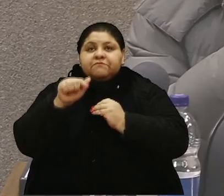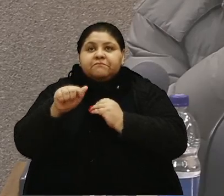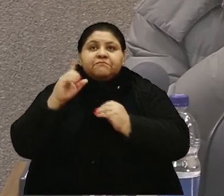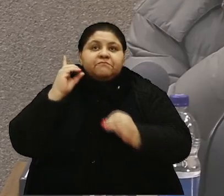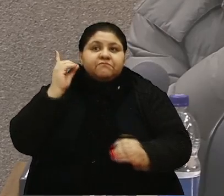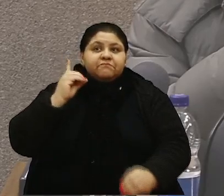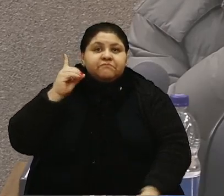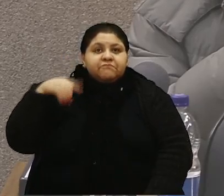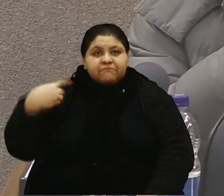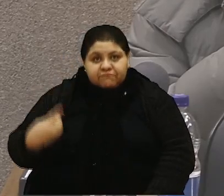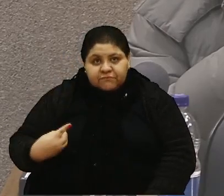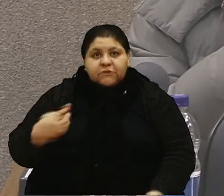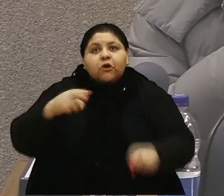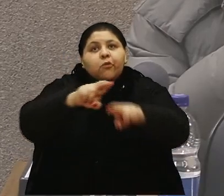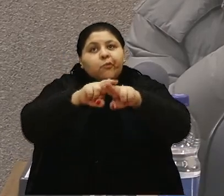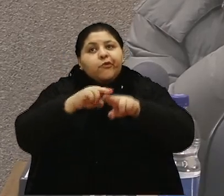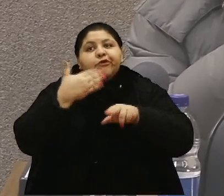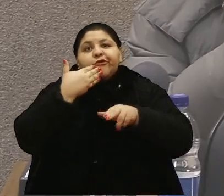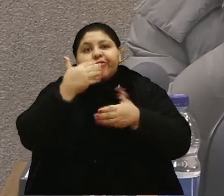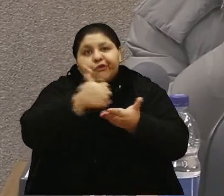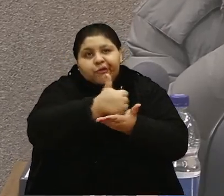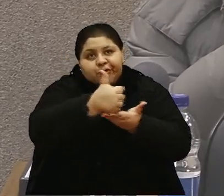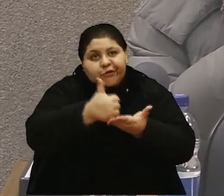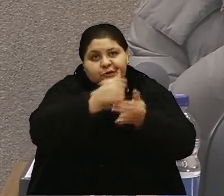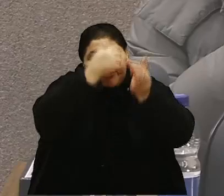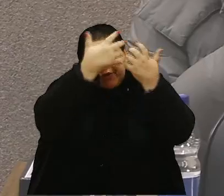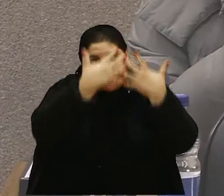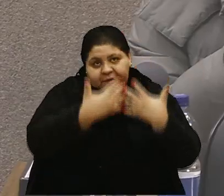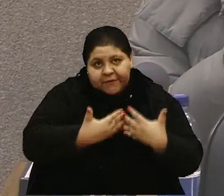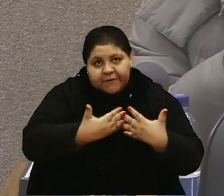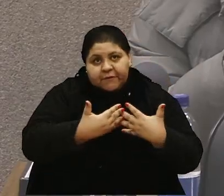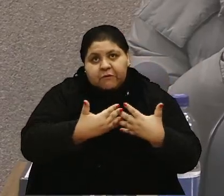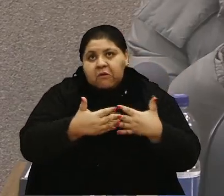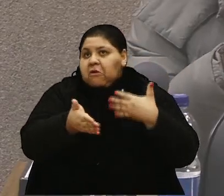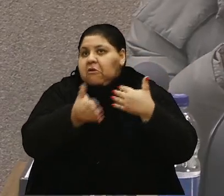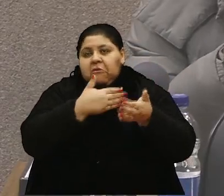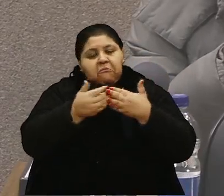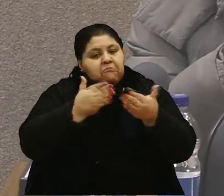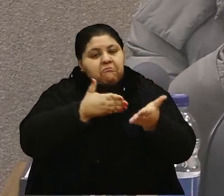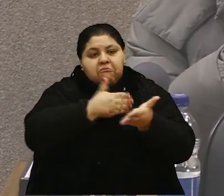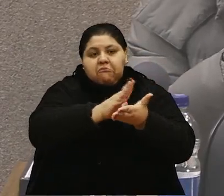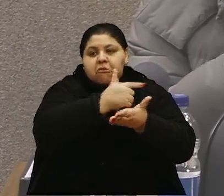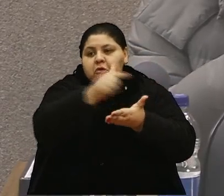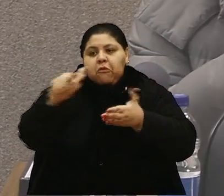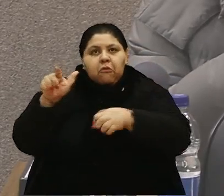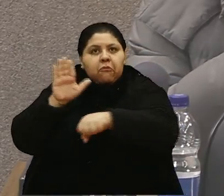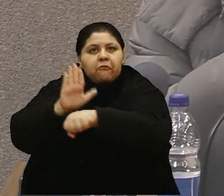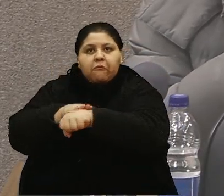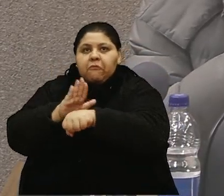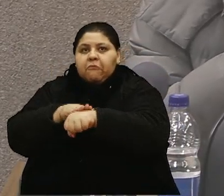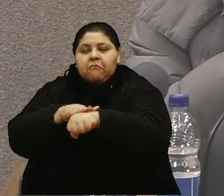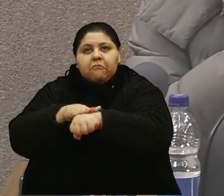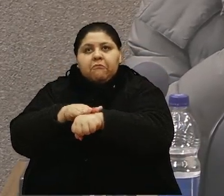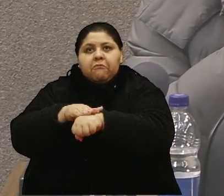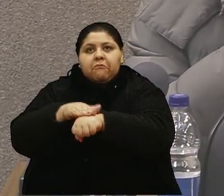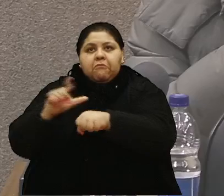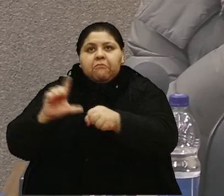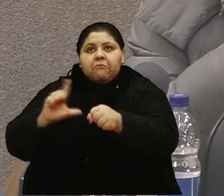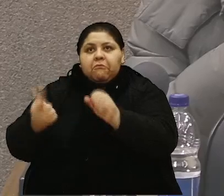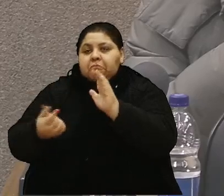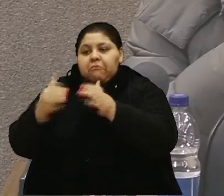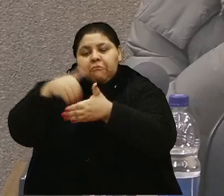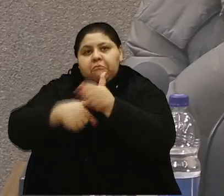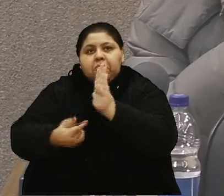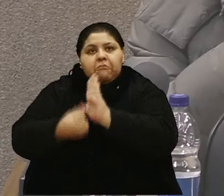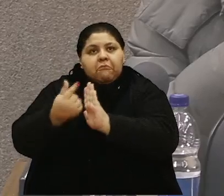Pessoa. Então, por isso, oriento a base e a justificativa, independente de ter sido aprovado em outros momentos, sem estar na previsão orçamentária,